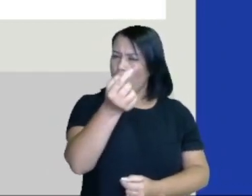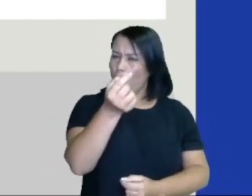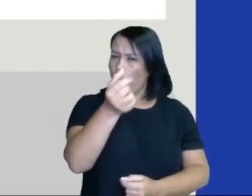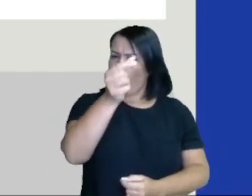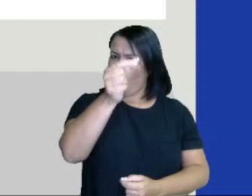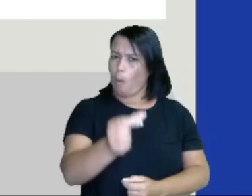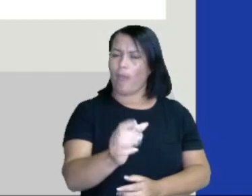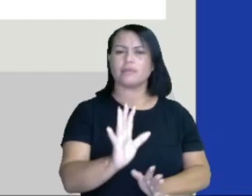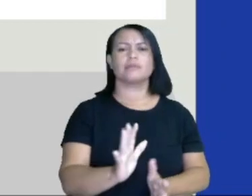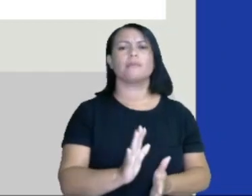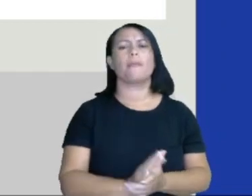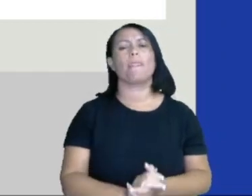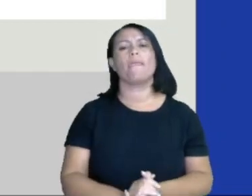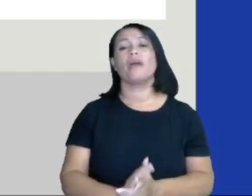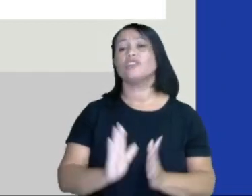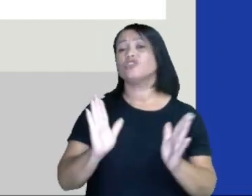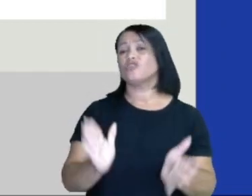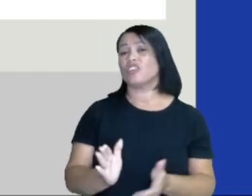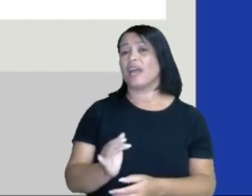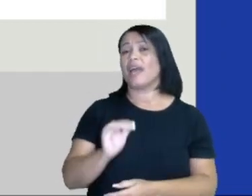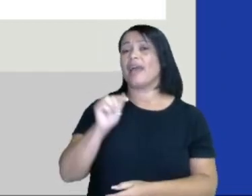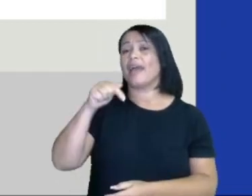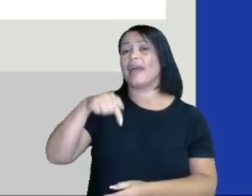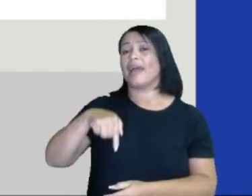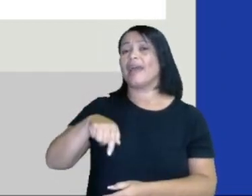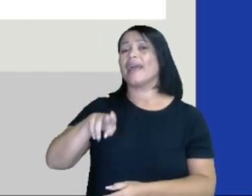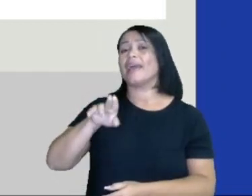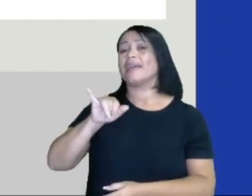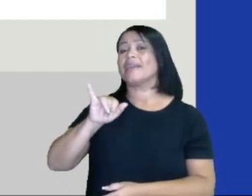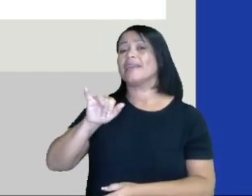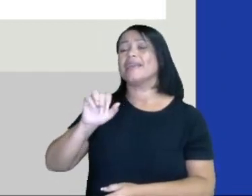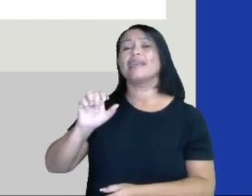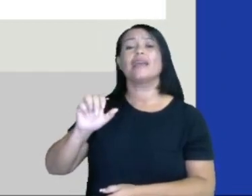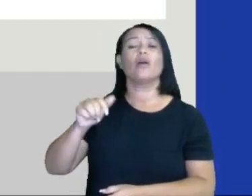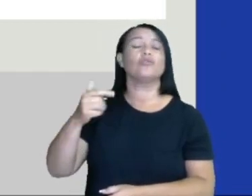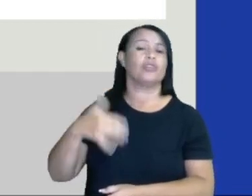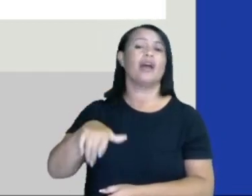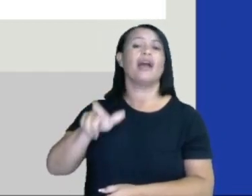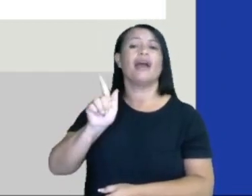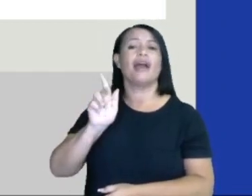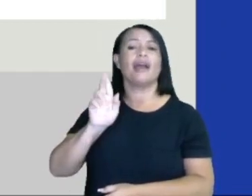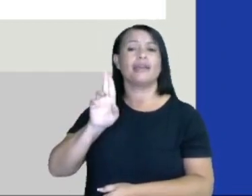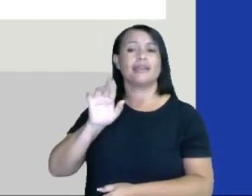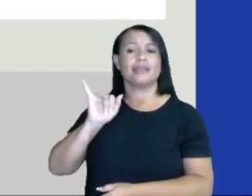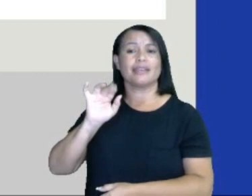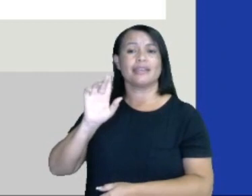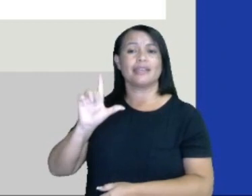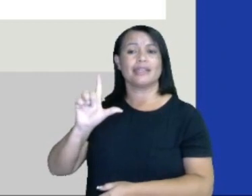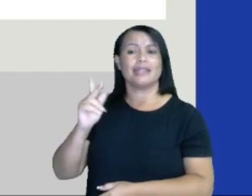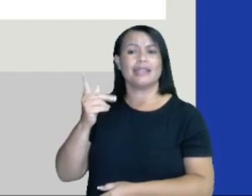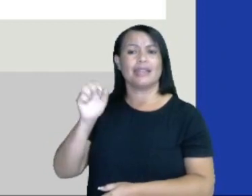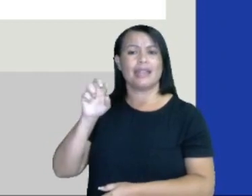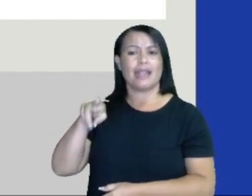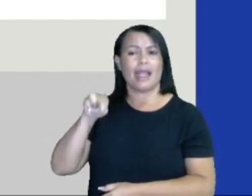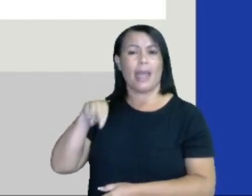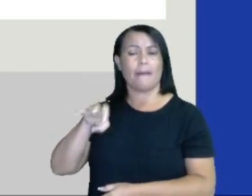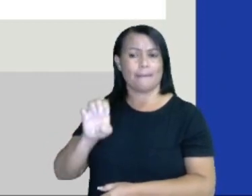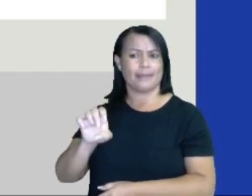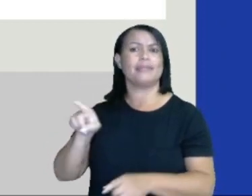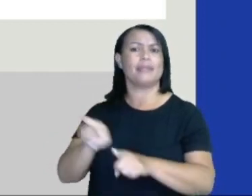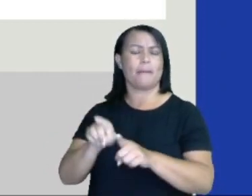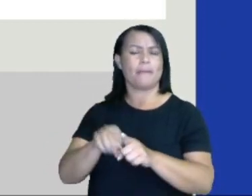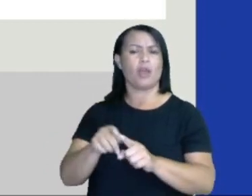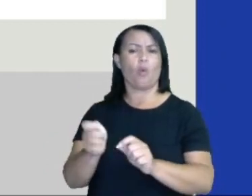Quase. Já Guilherme, quando lançou também o seu disco,